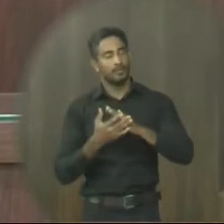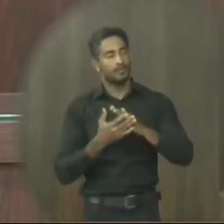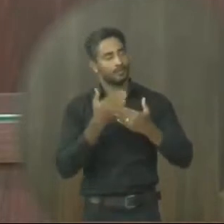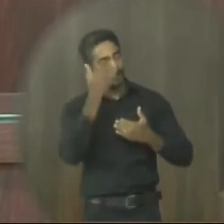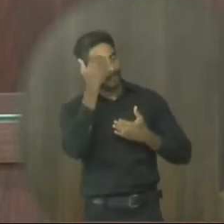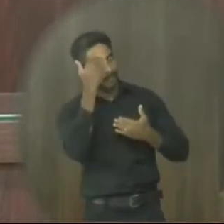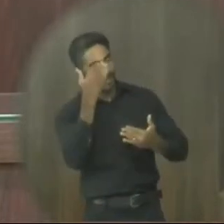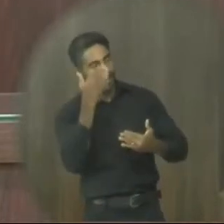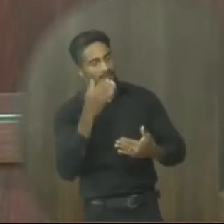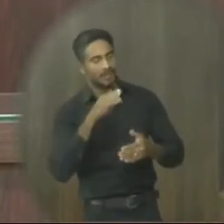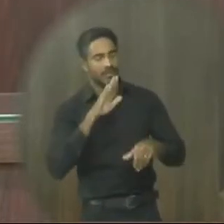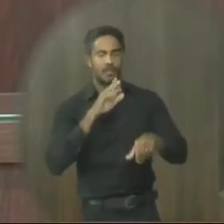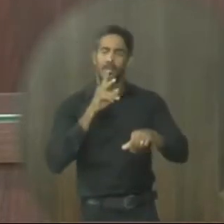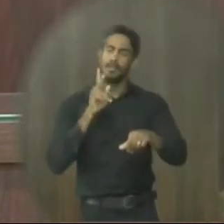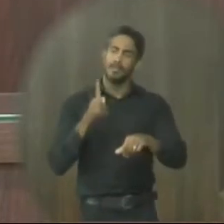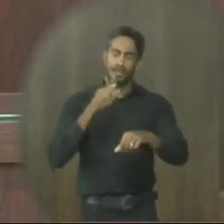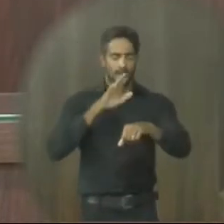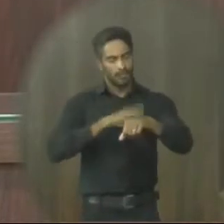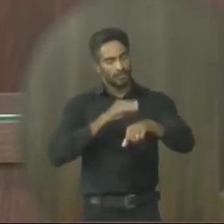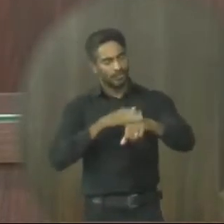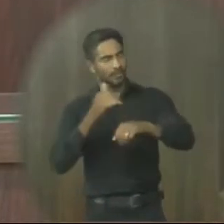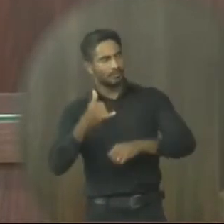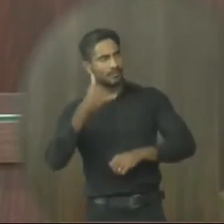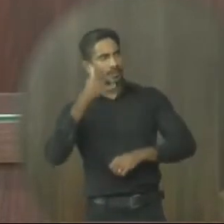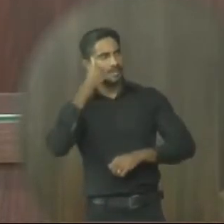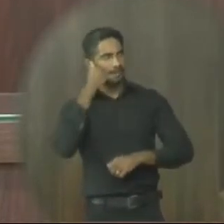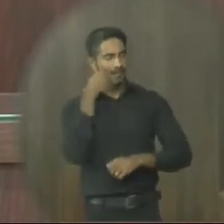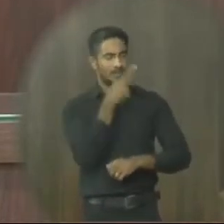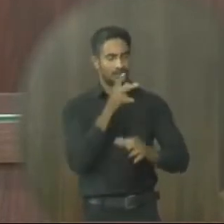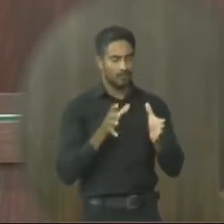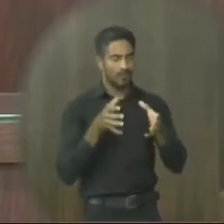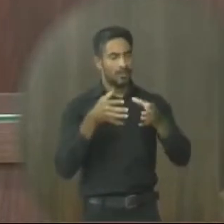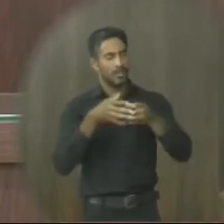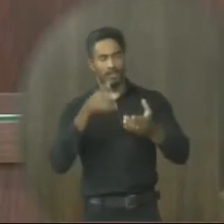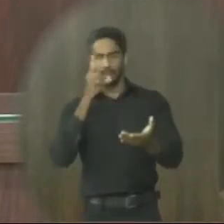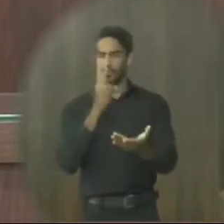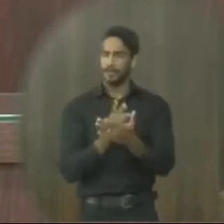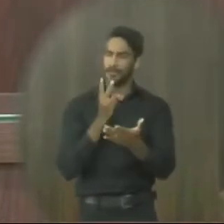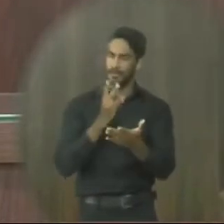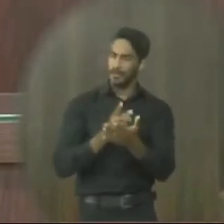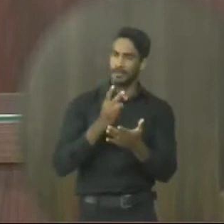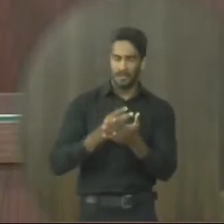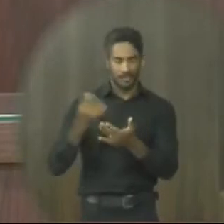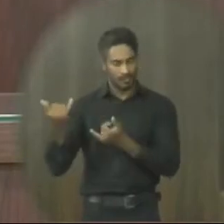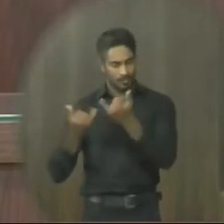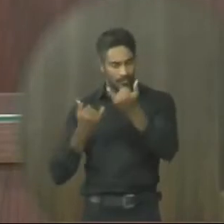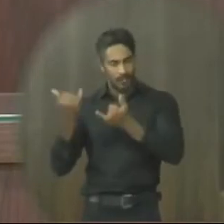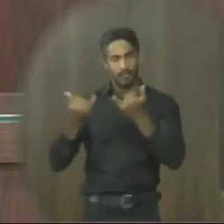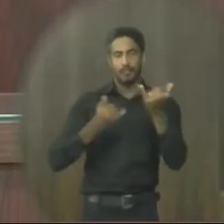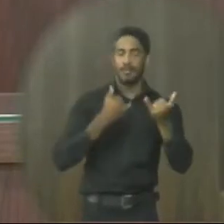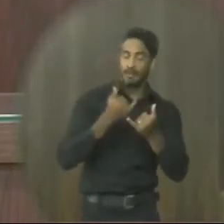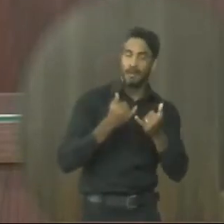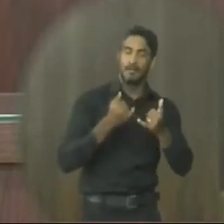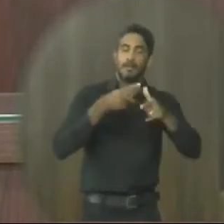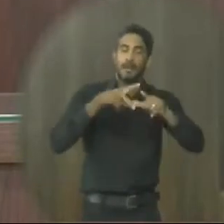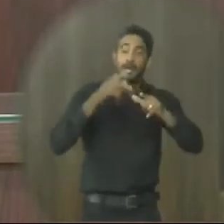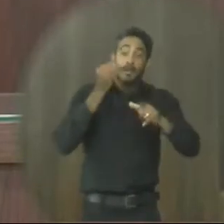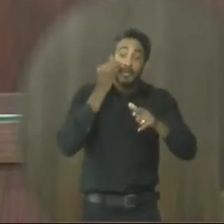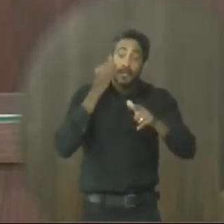por toda vez que eu solicito pelo telefone, a sua própria equipe, sempre está disponível para solucionar os problemas da